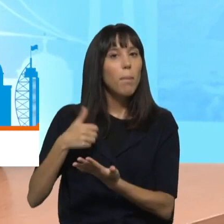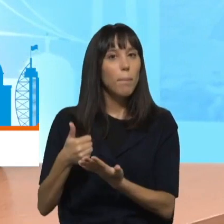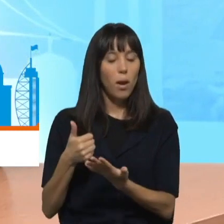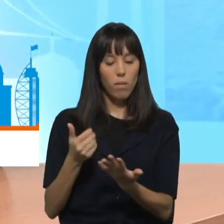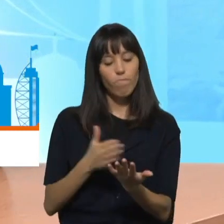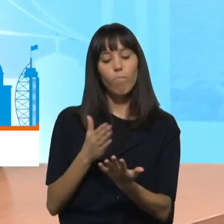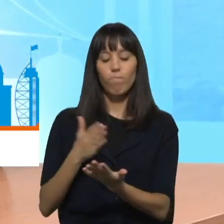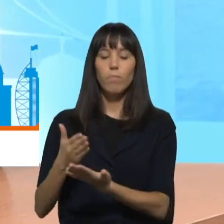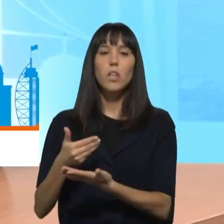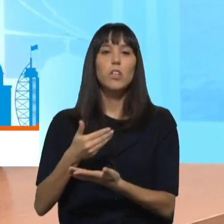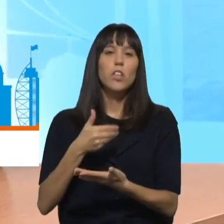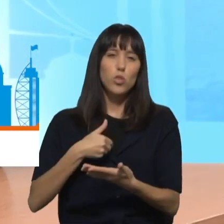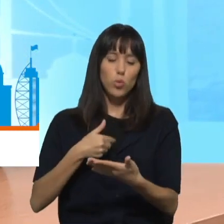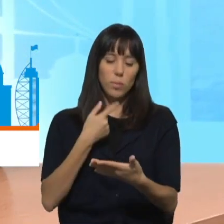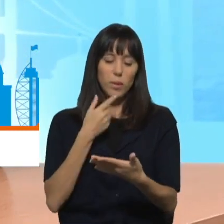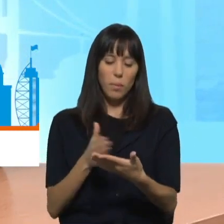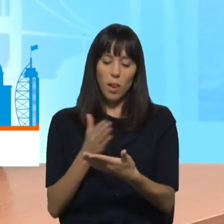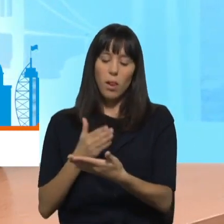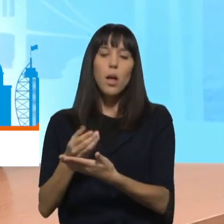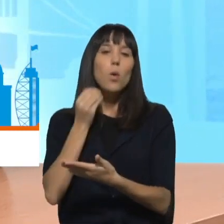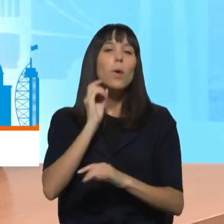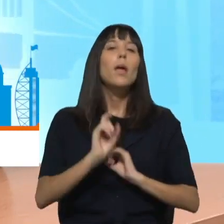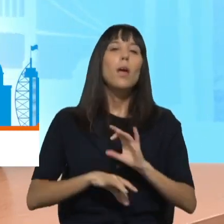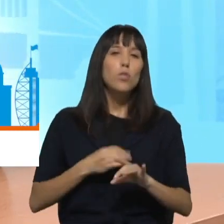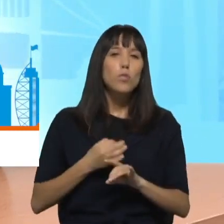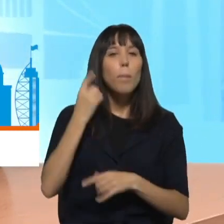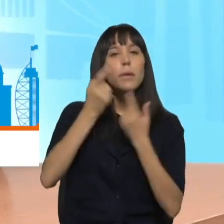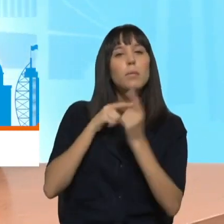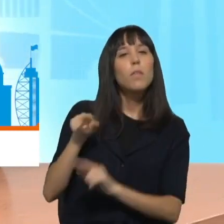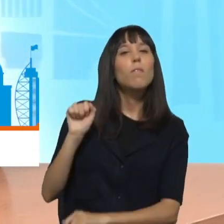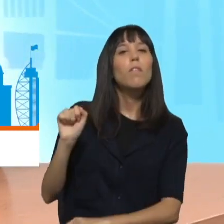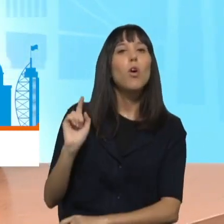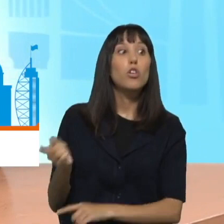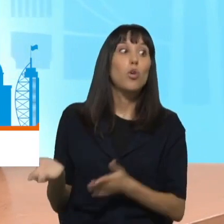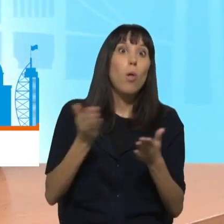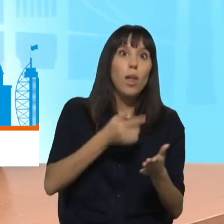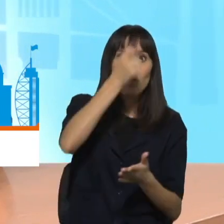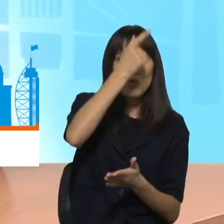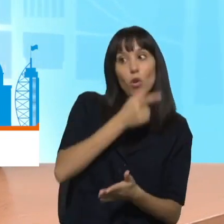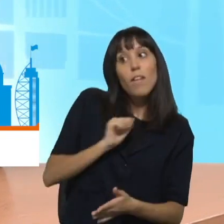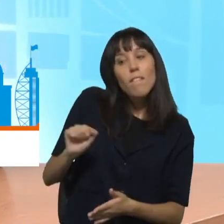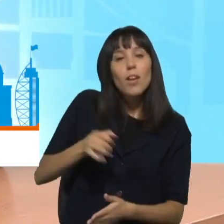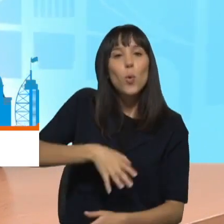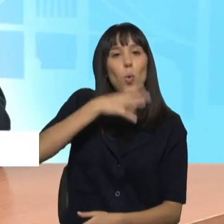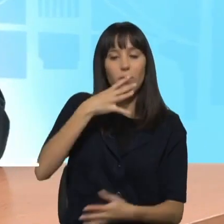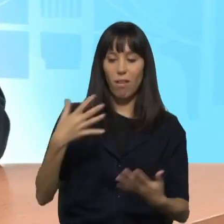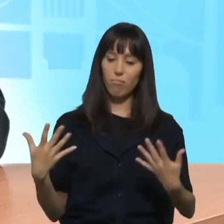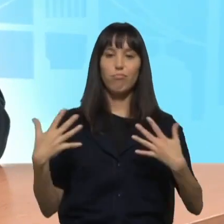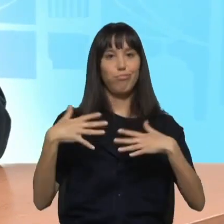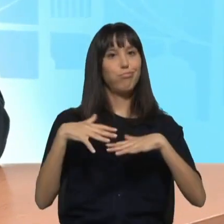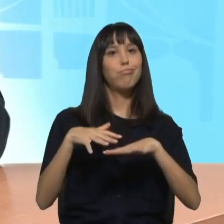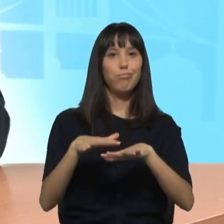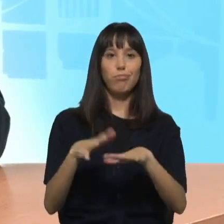que ajuda muito também a introduzir um pouco ao pensamento do Bento XVI, ao mesmo tempo que conta a história do Bento XVI. Há